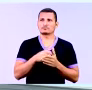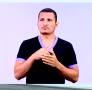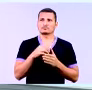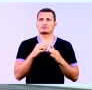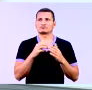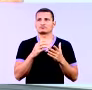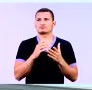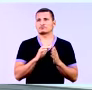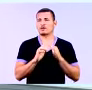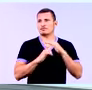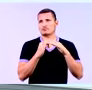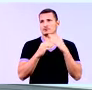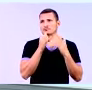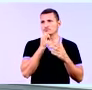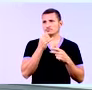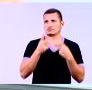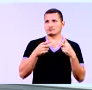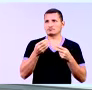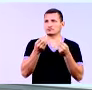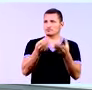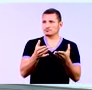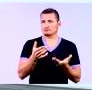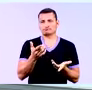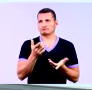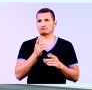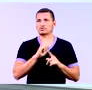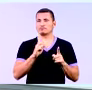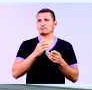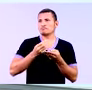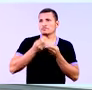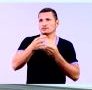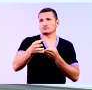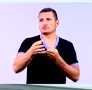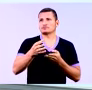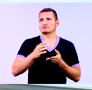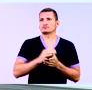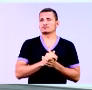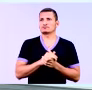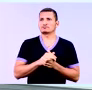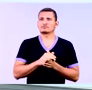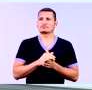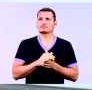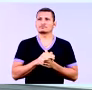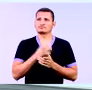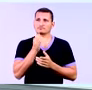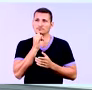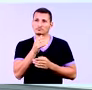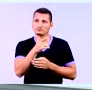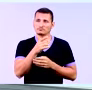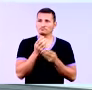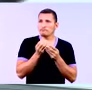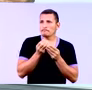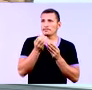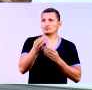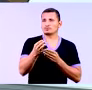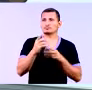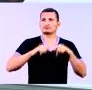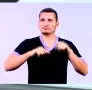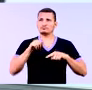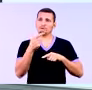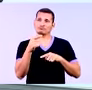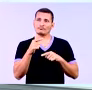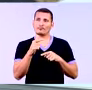dar de presente o equipamento, ela não vai mandar, senão ela não vai receber. Consequentemente, se ela não mandou o produto não saiu do